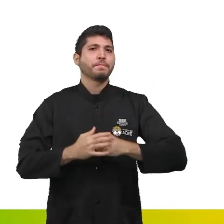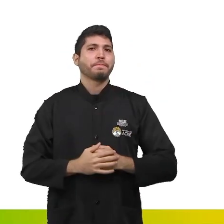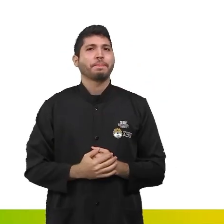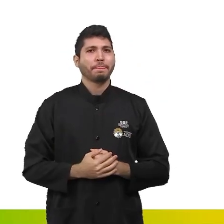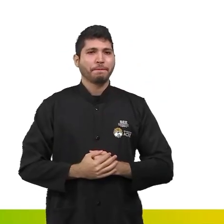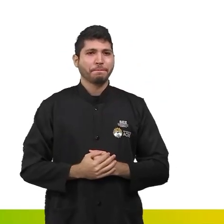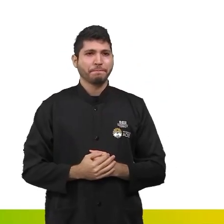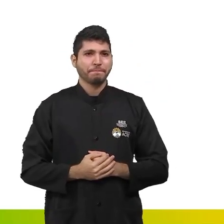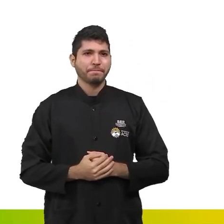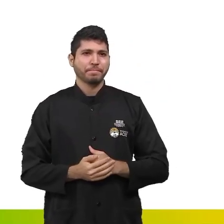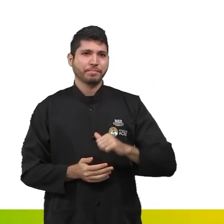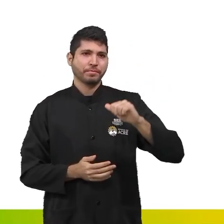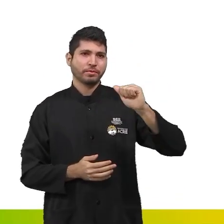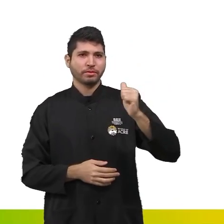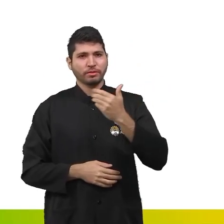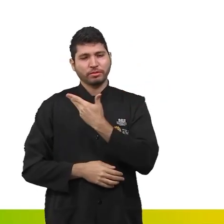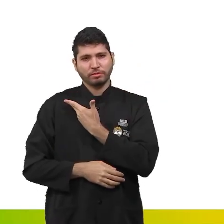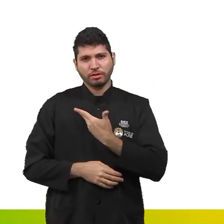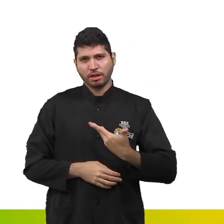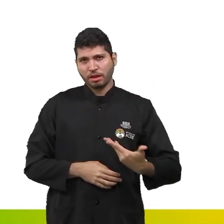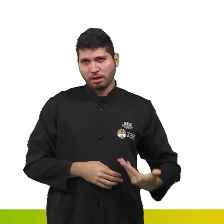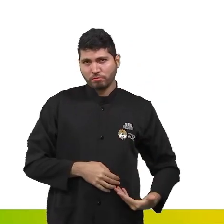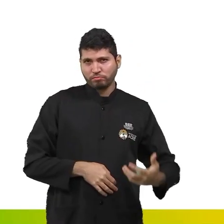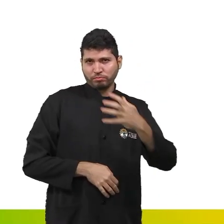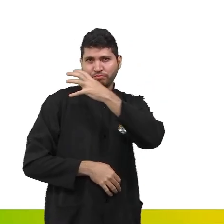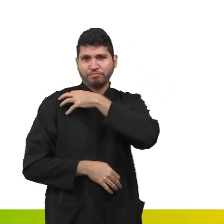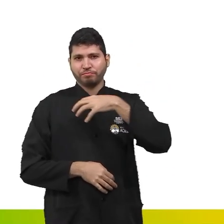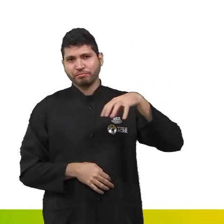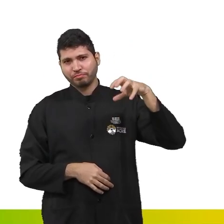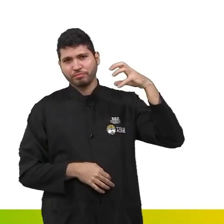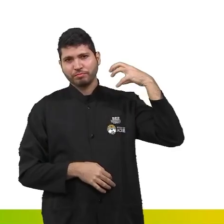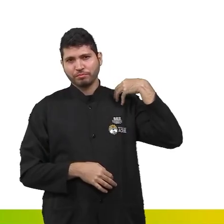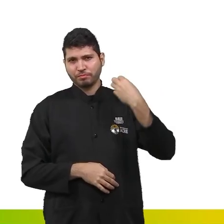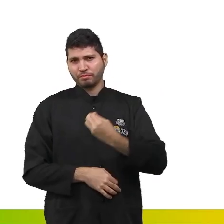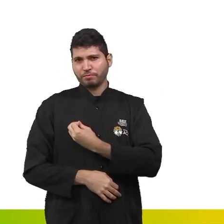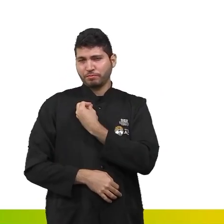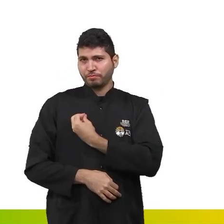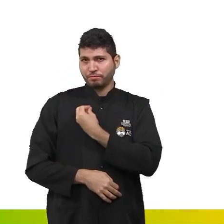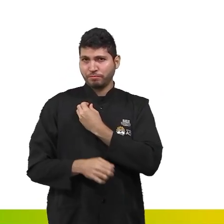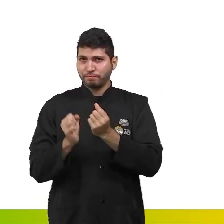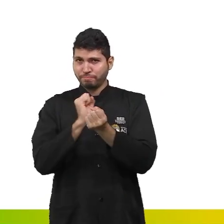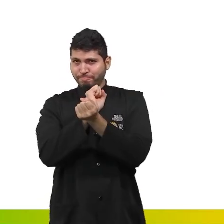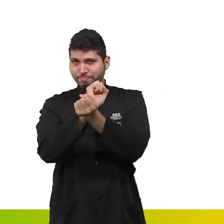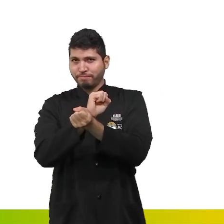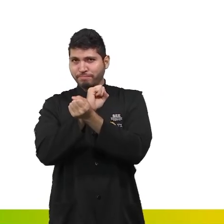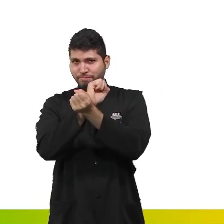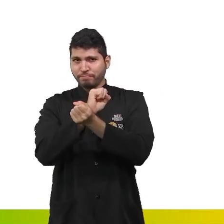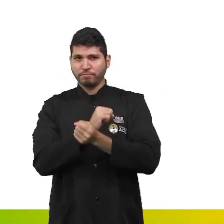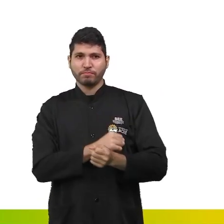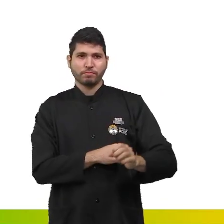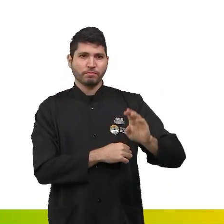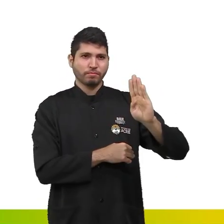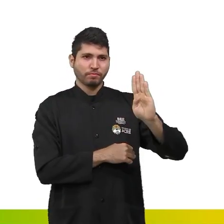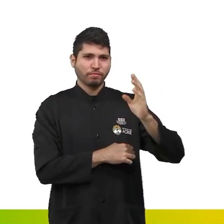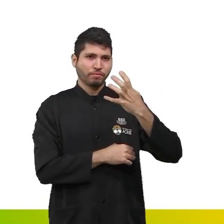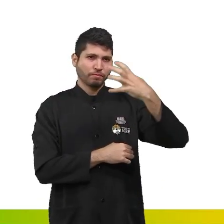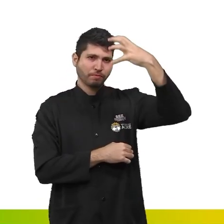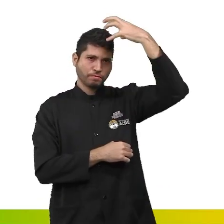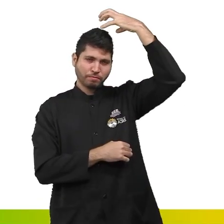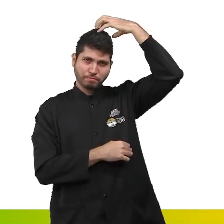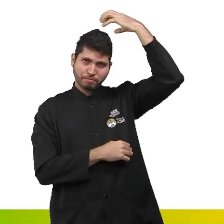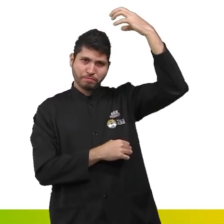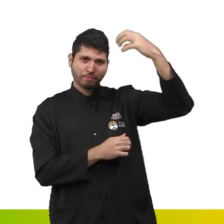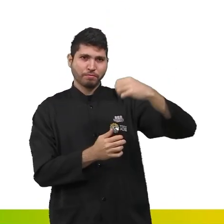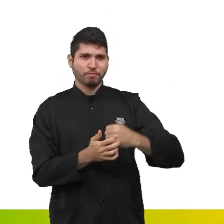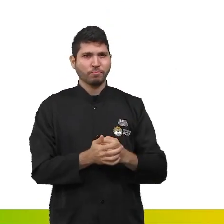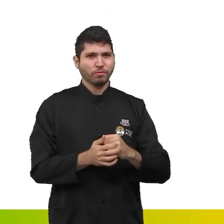A, república aristocrática, com participação dos escravos. B, monarquia absolutista,